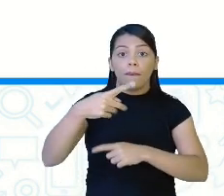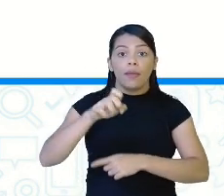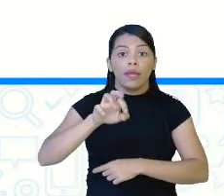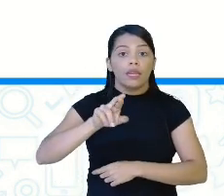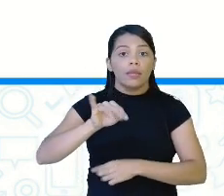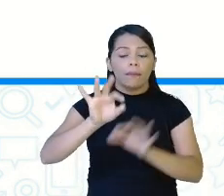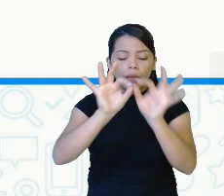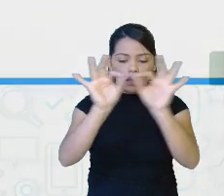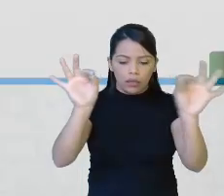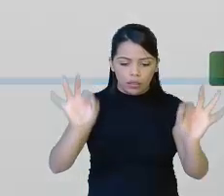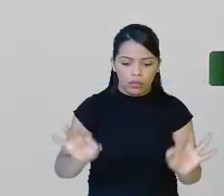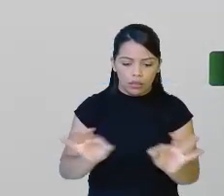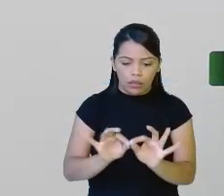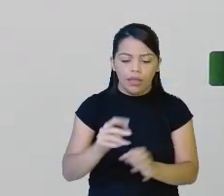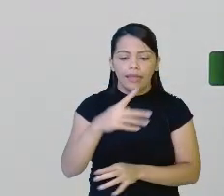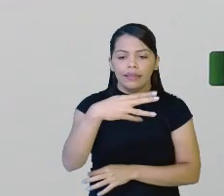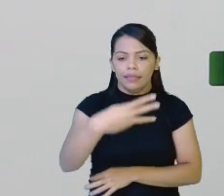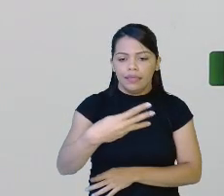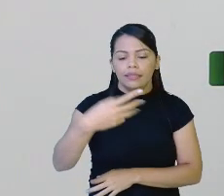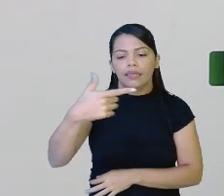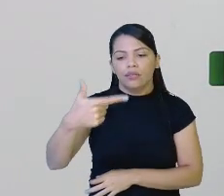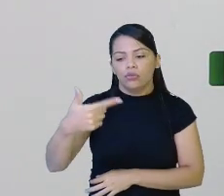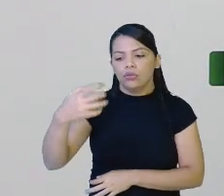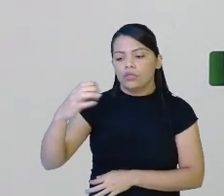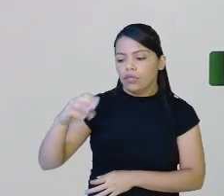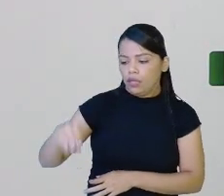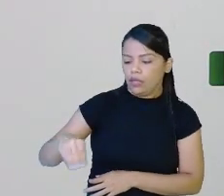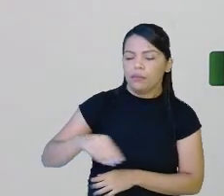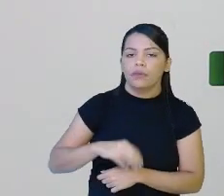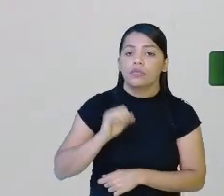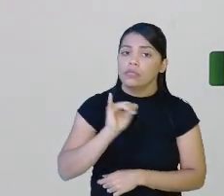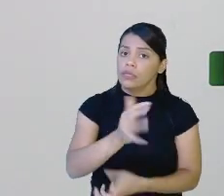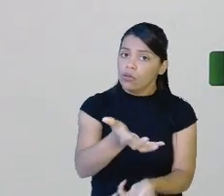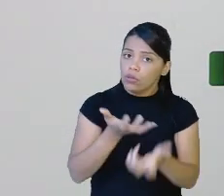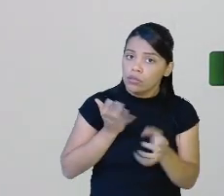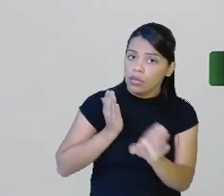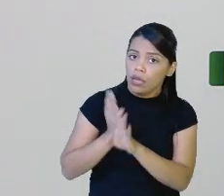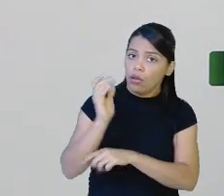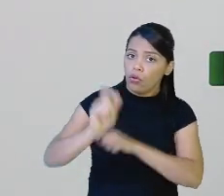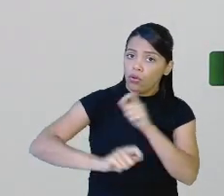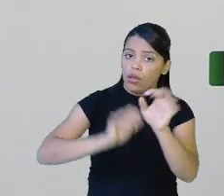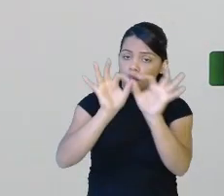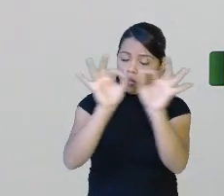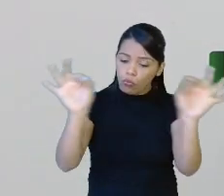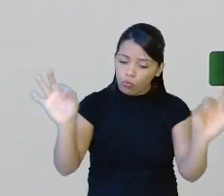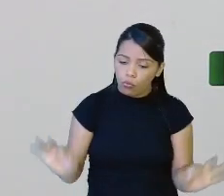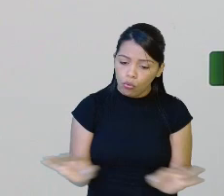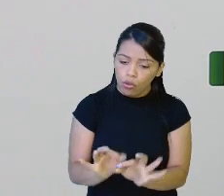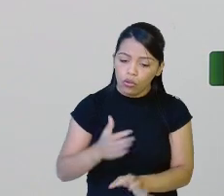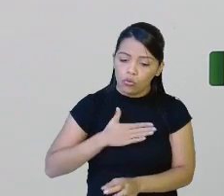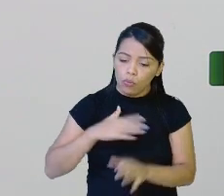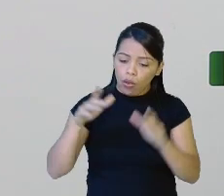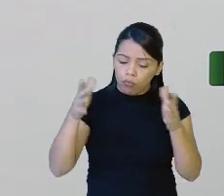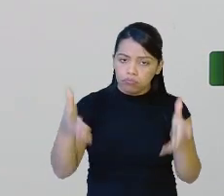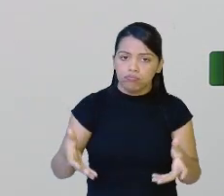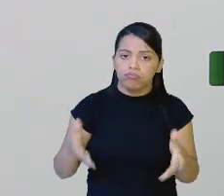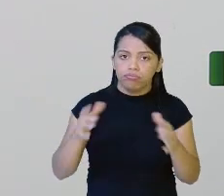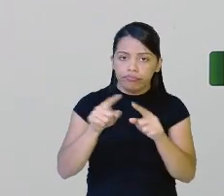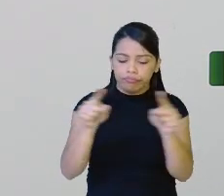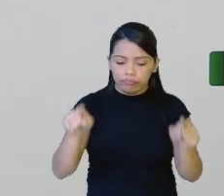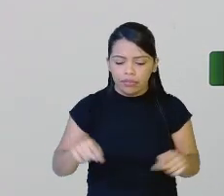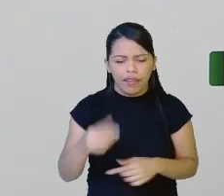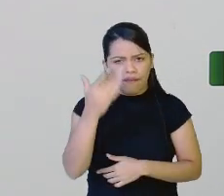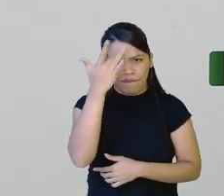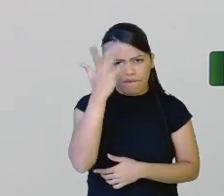de 32 centímetros. Se eu quiser encontrar o contorno do meu tabuleiro.